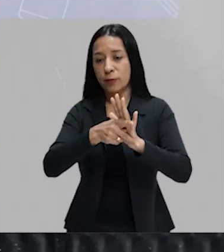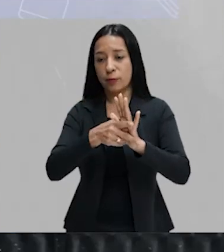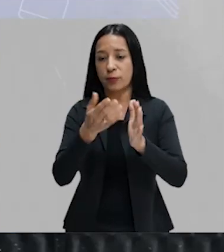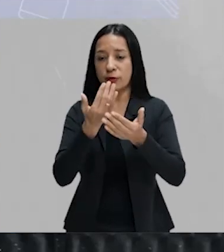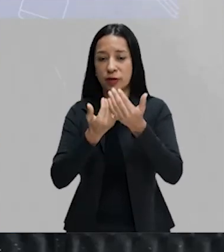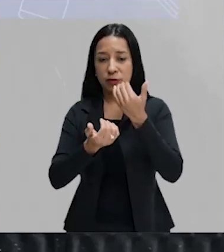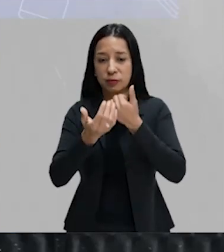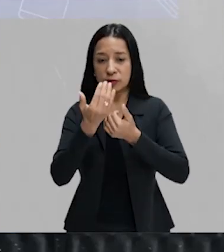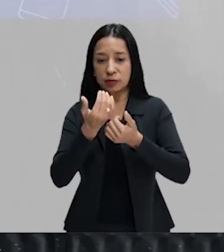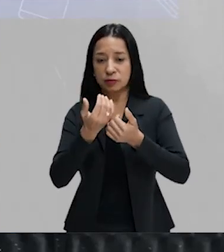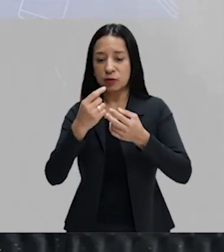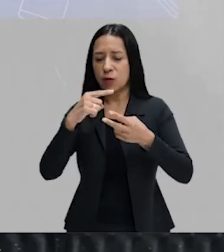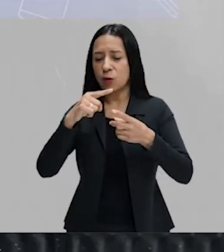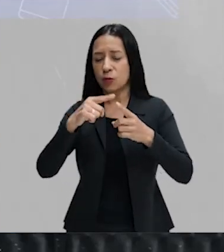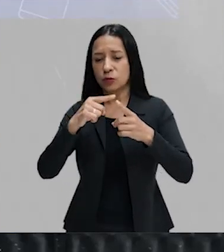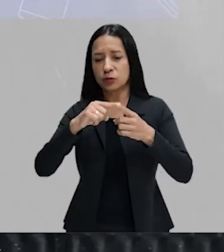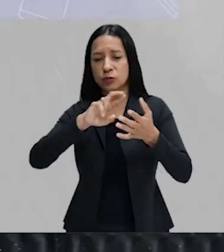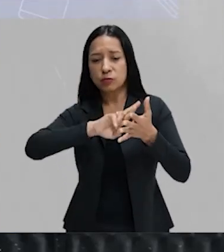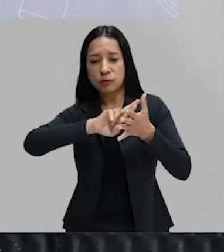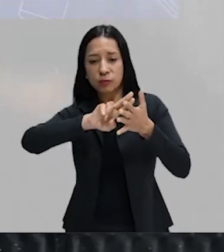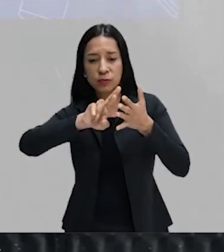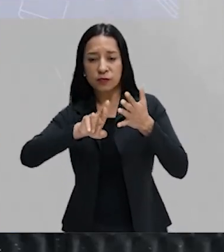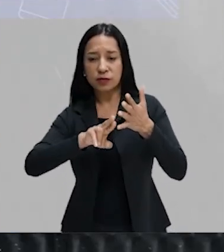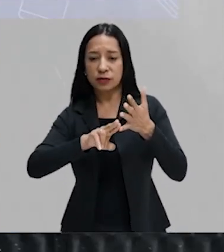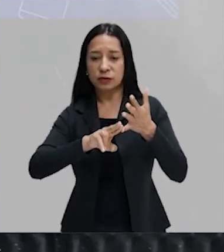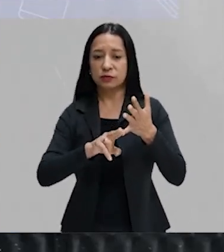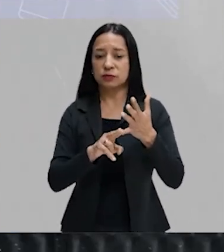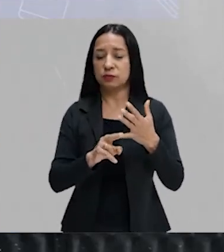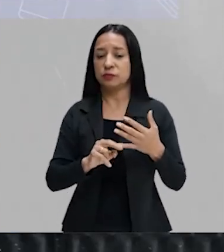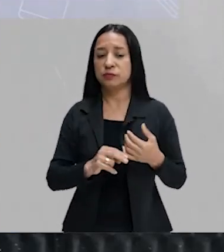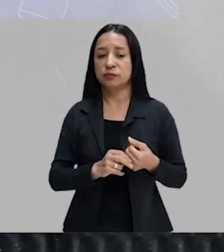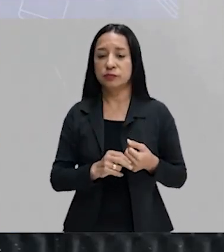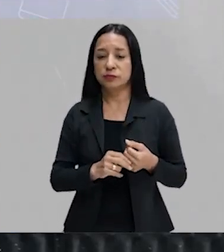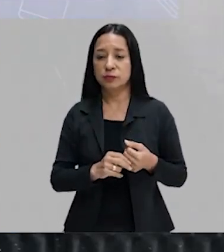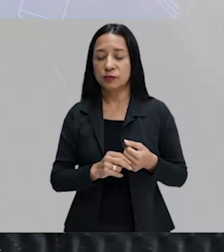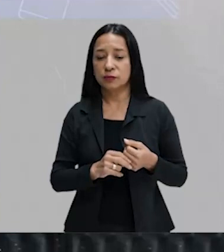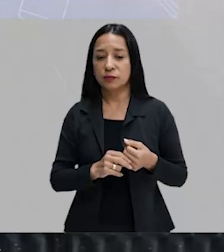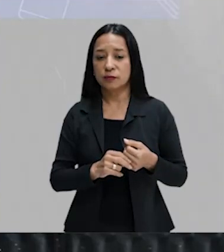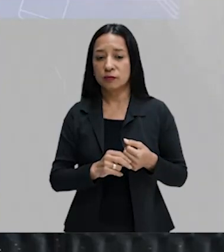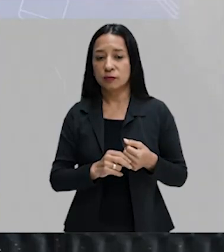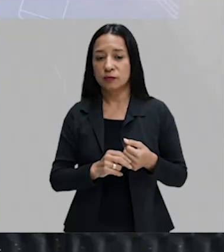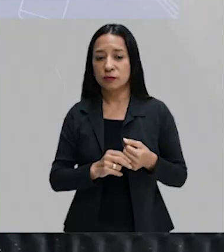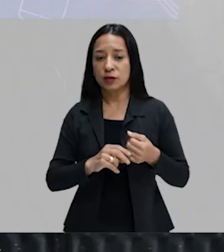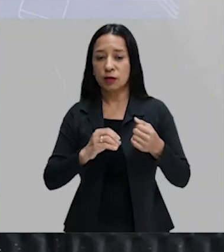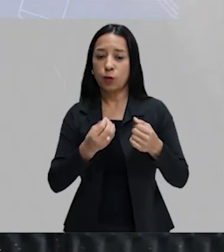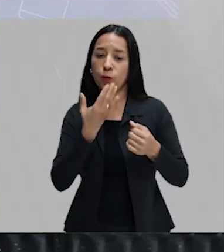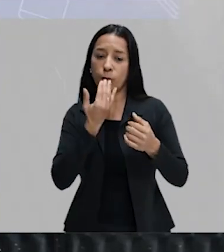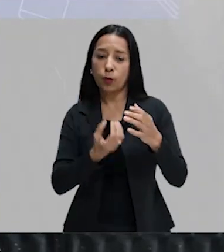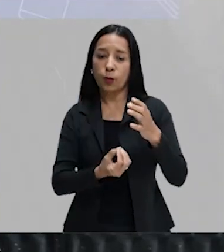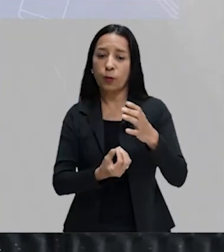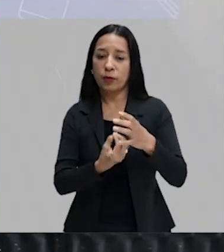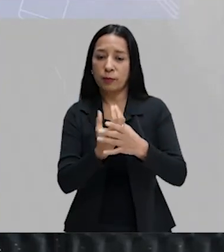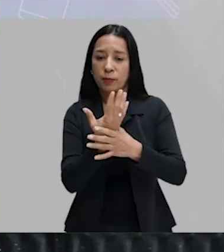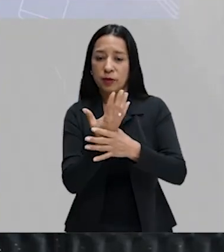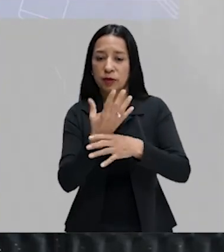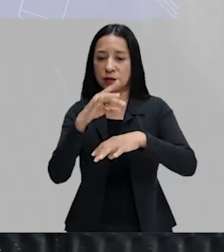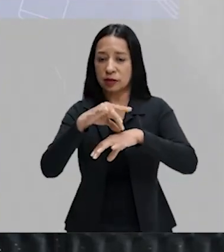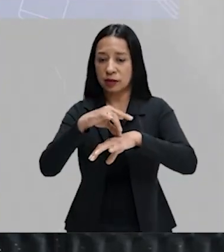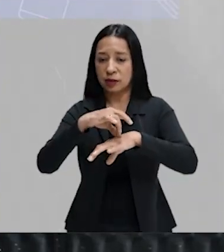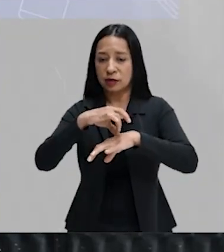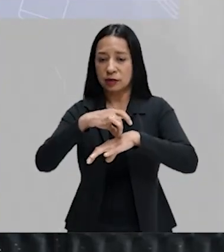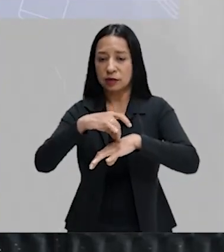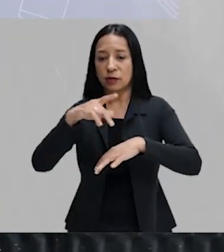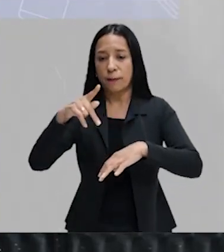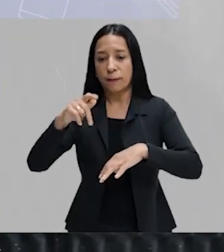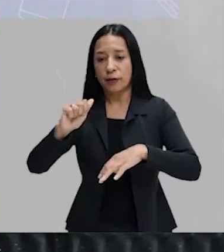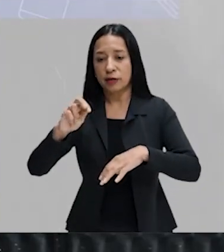carnívoros, parasitas ou até mesmo saprófagos. Saprófagos são indivíduos que que se alimentam